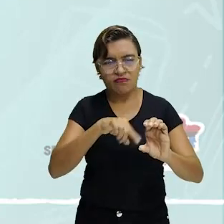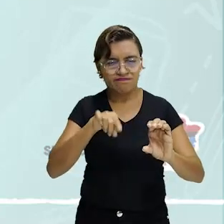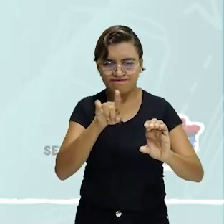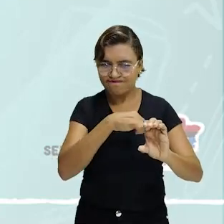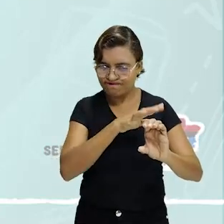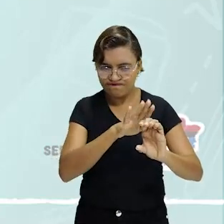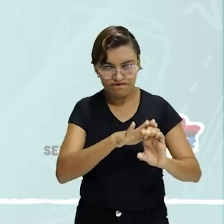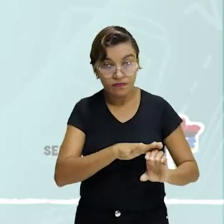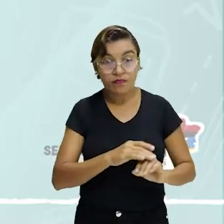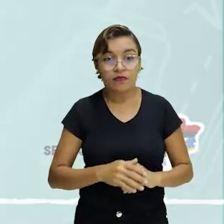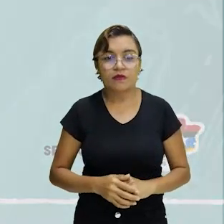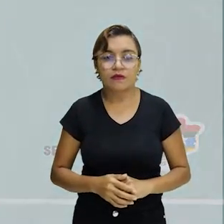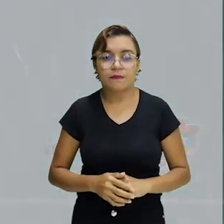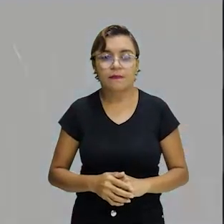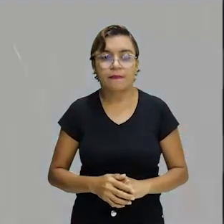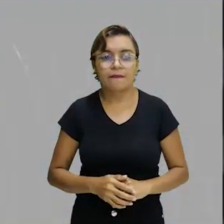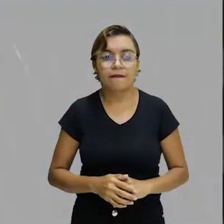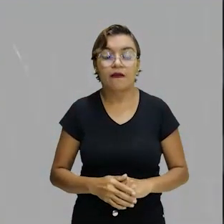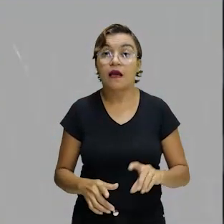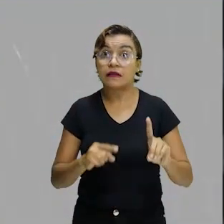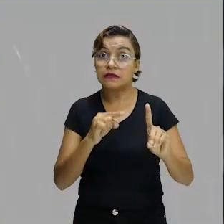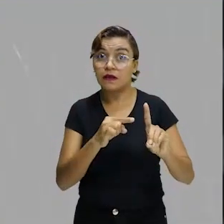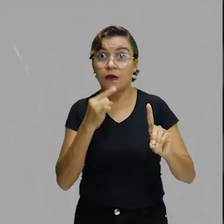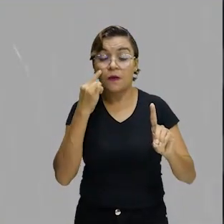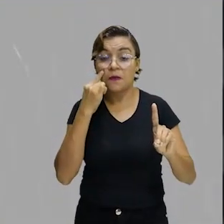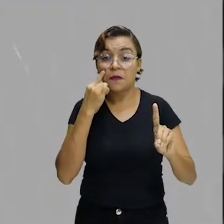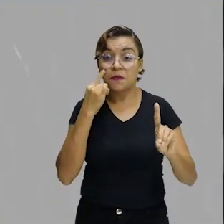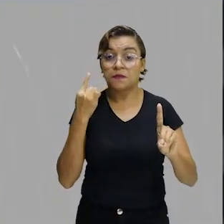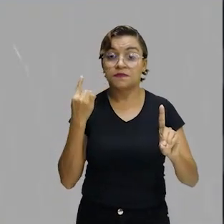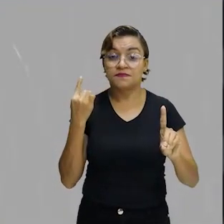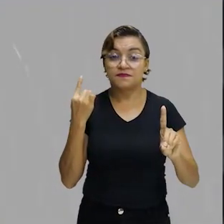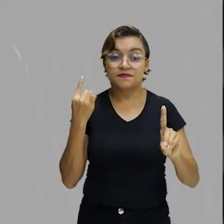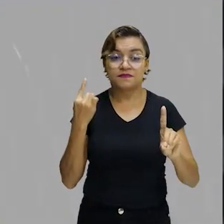particulares. Se as premissas são sentenças afirmativas, a conclusão, olha aqui, ó.